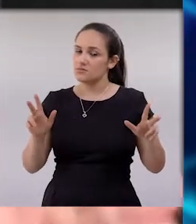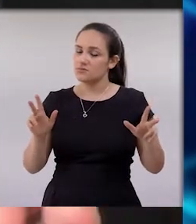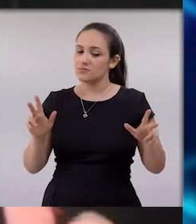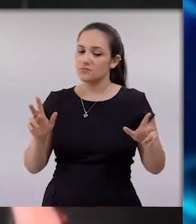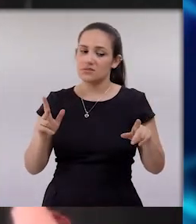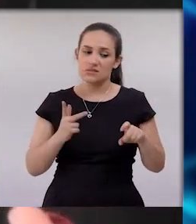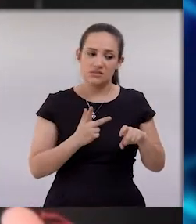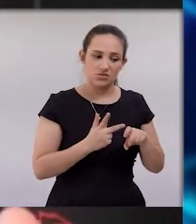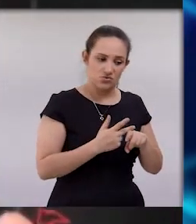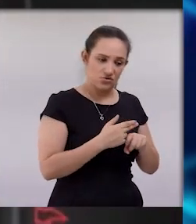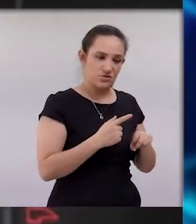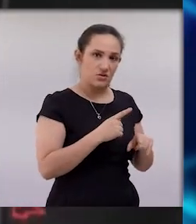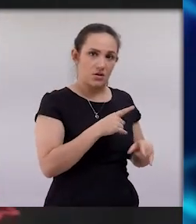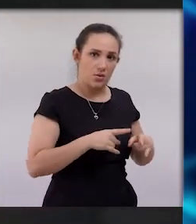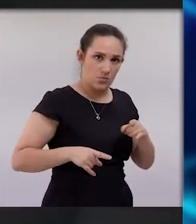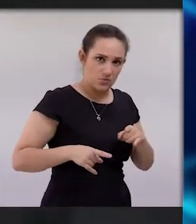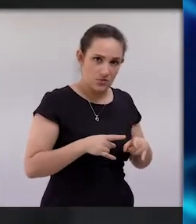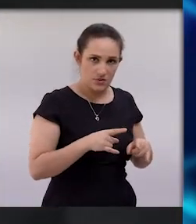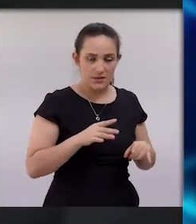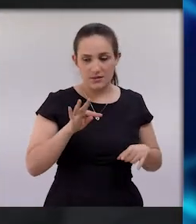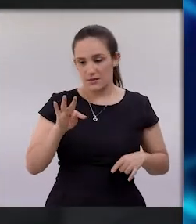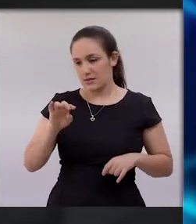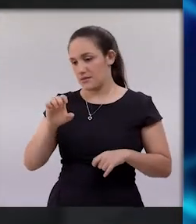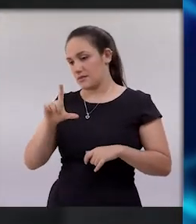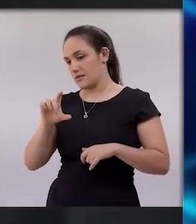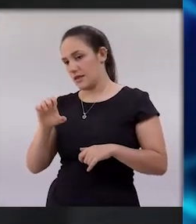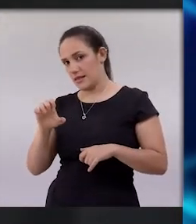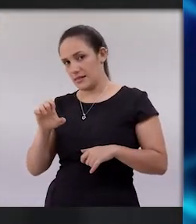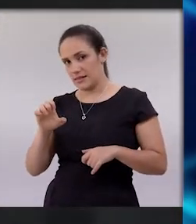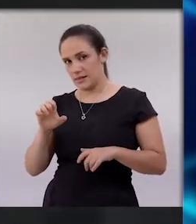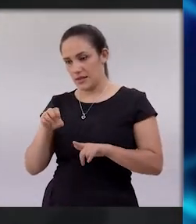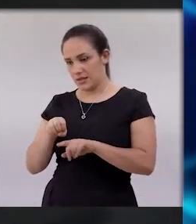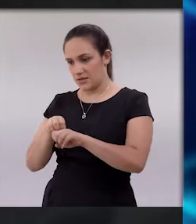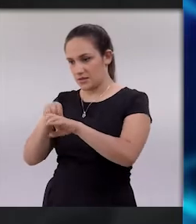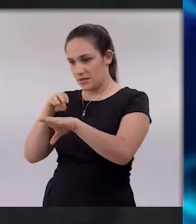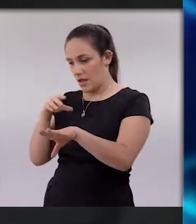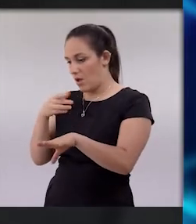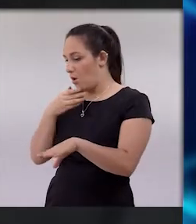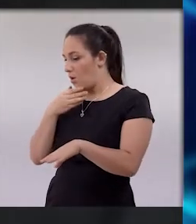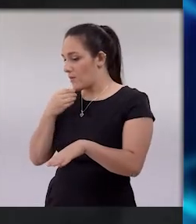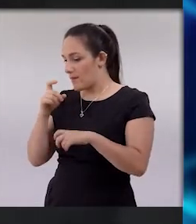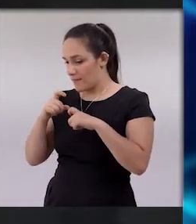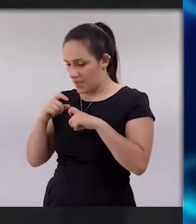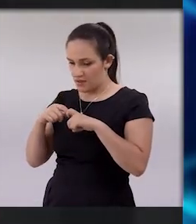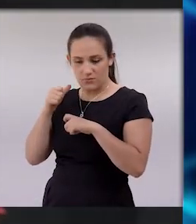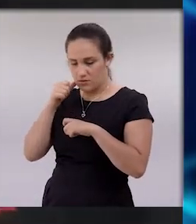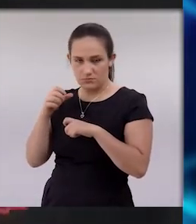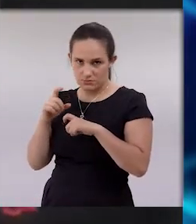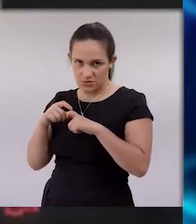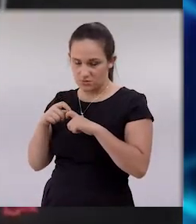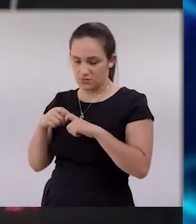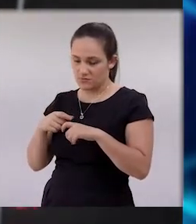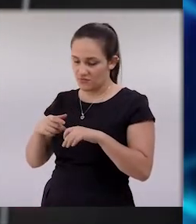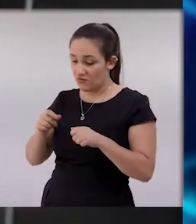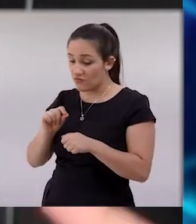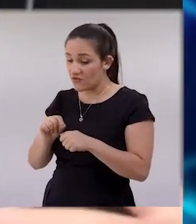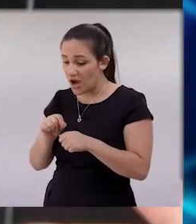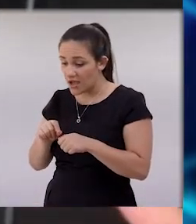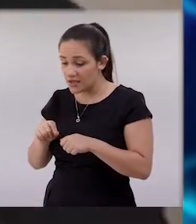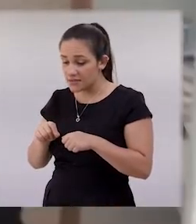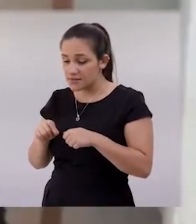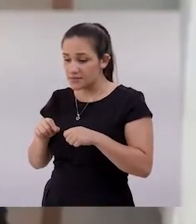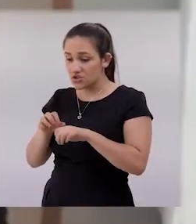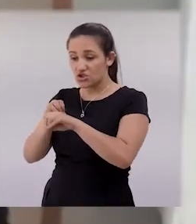a cirurgia robótica e a telecirurgia robótica. A telecirurgia robótica, ela é utilizada